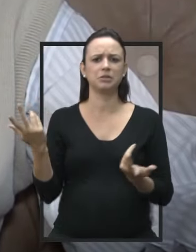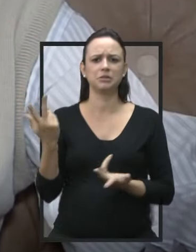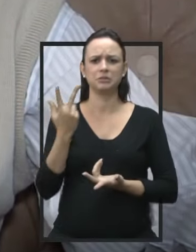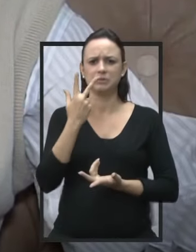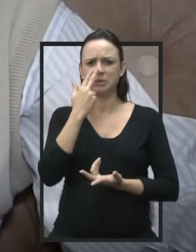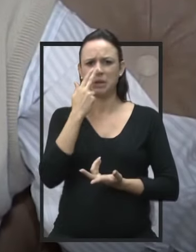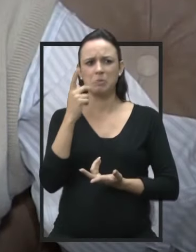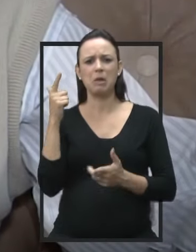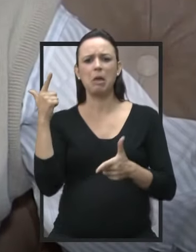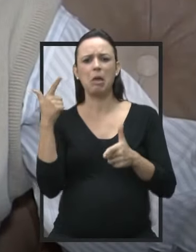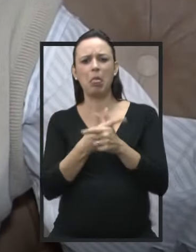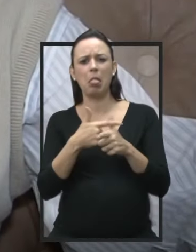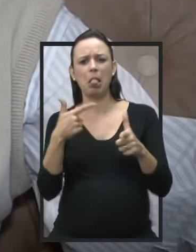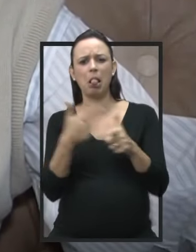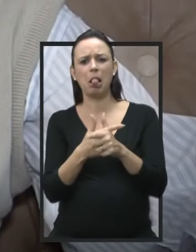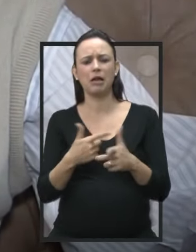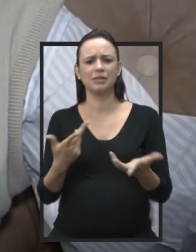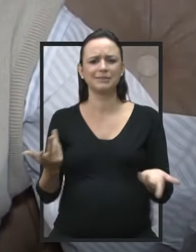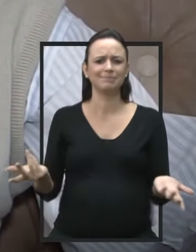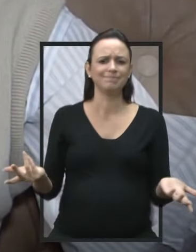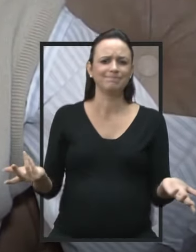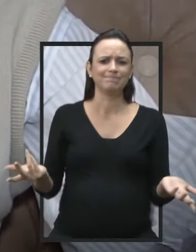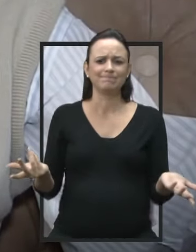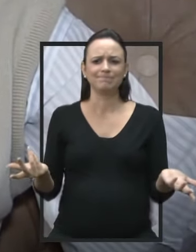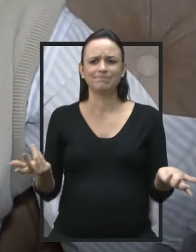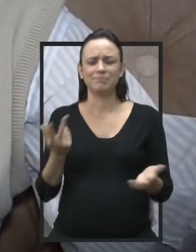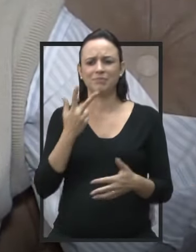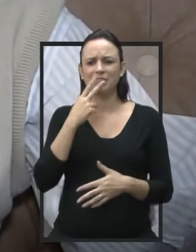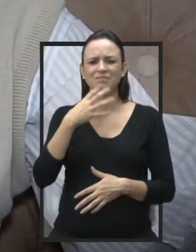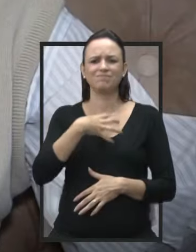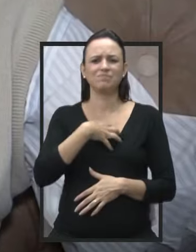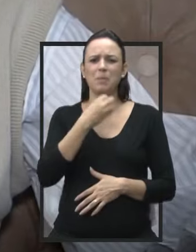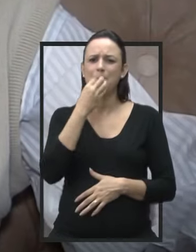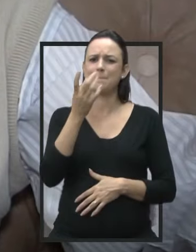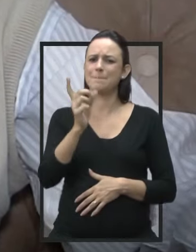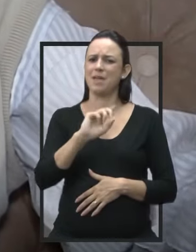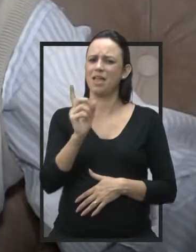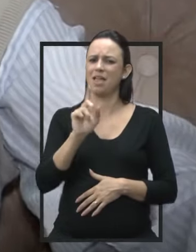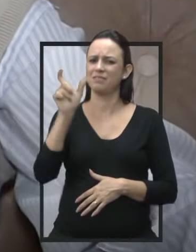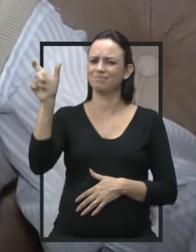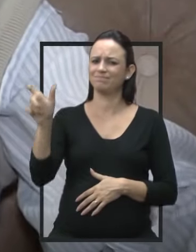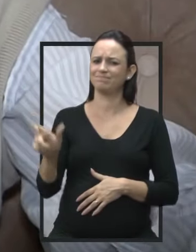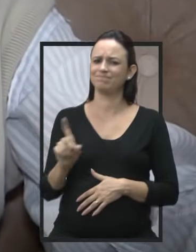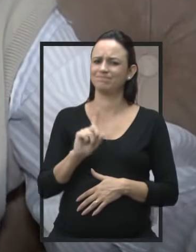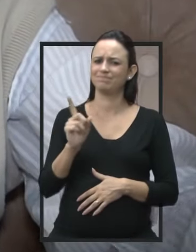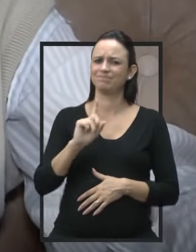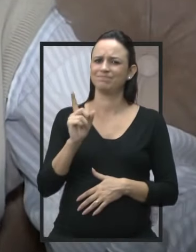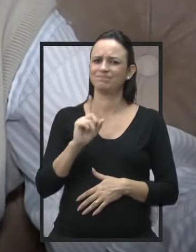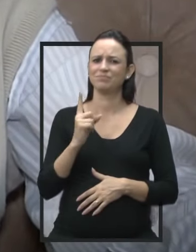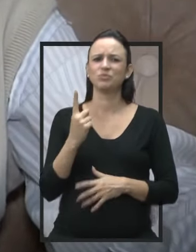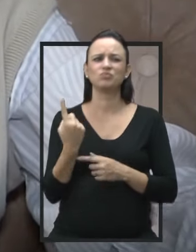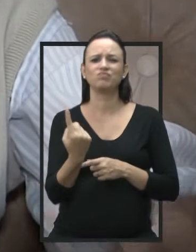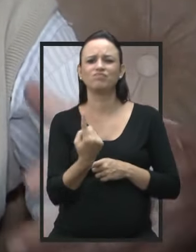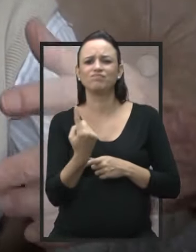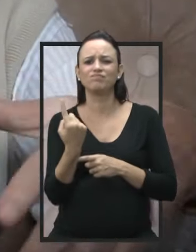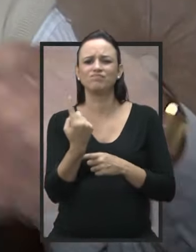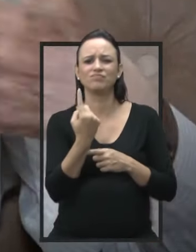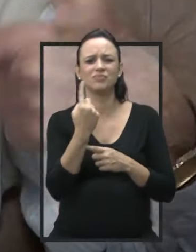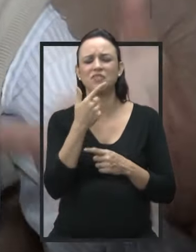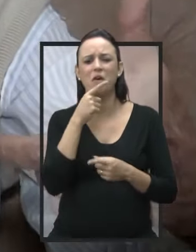mundo está me recriminando. Então eu pensei, o Ziem não está bem, ele está